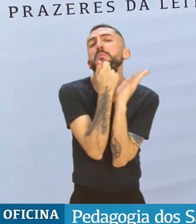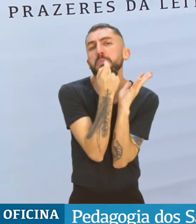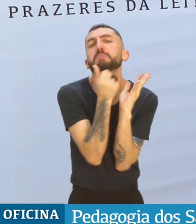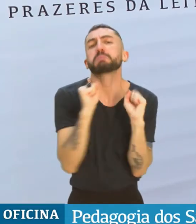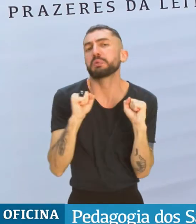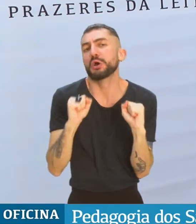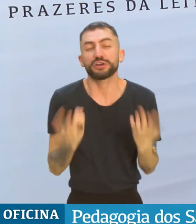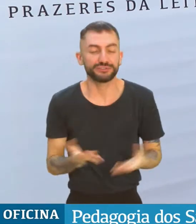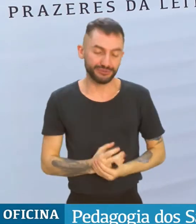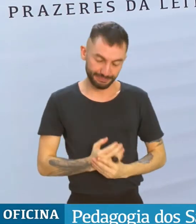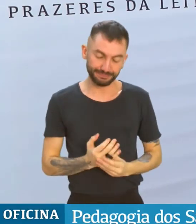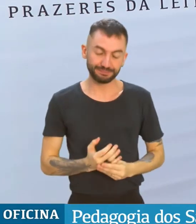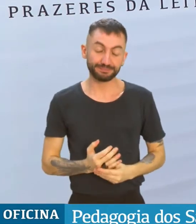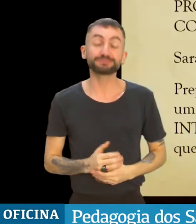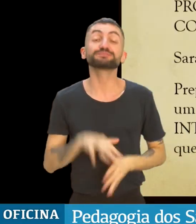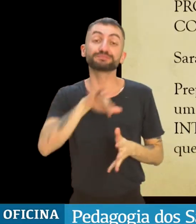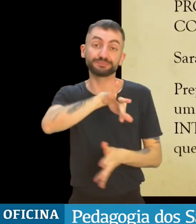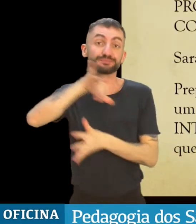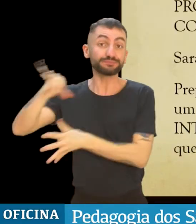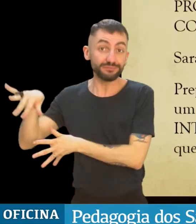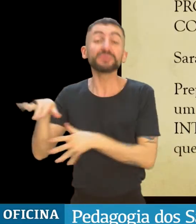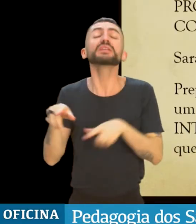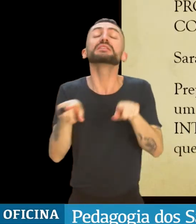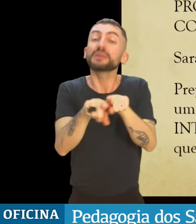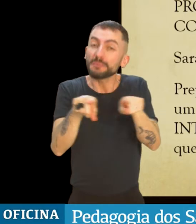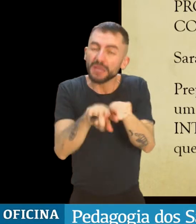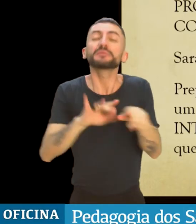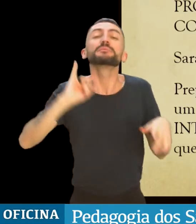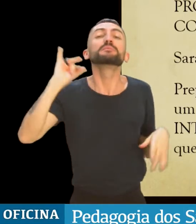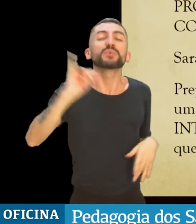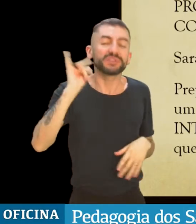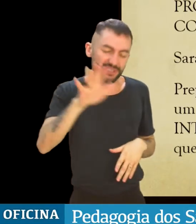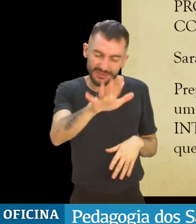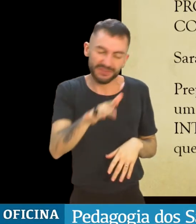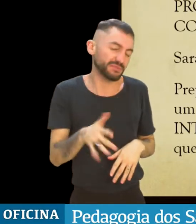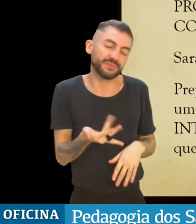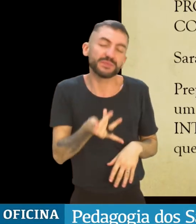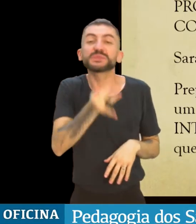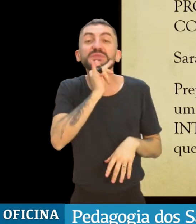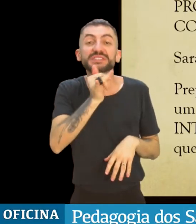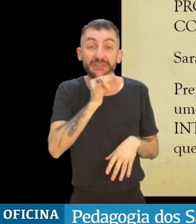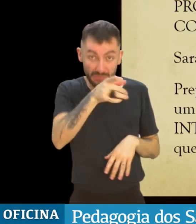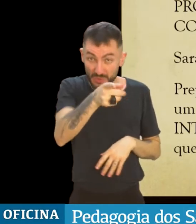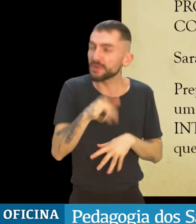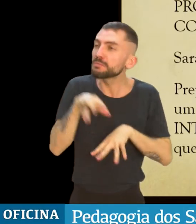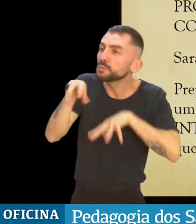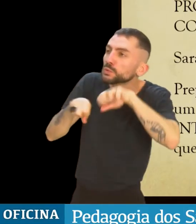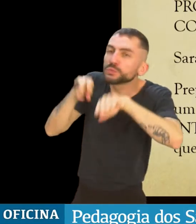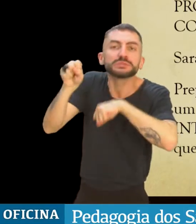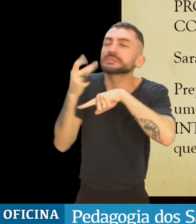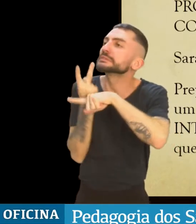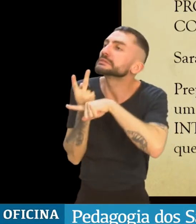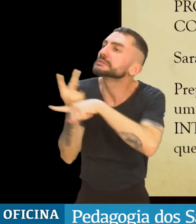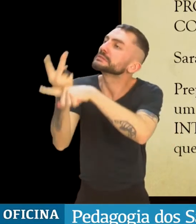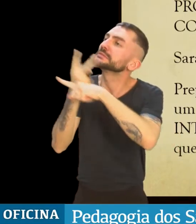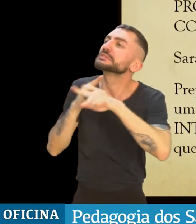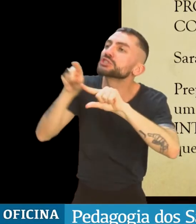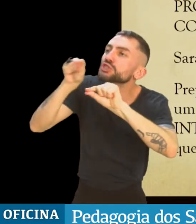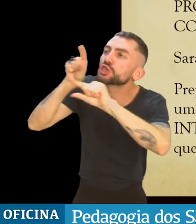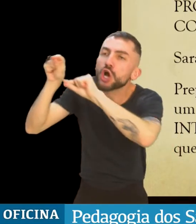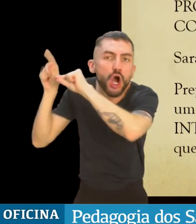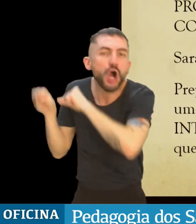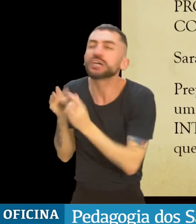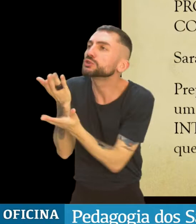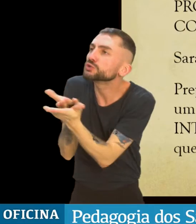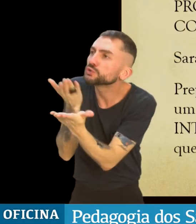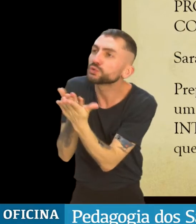Outra parte importante é a mesma forma que você teve essa sua pesquisa de buscar as referências, de ter esse estudo